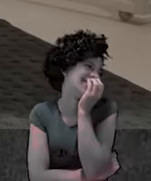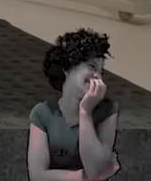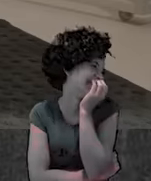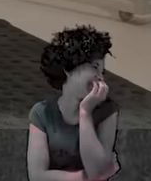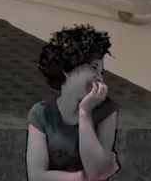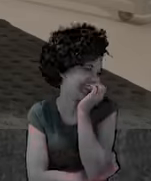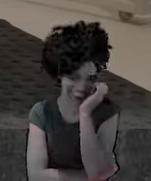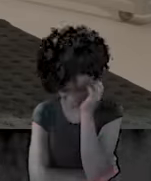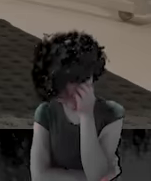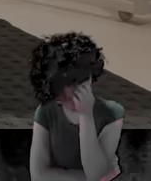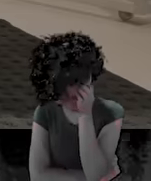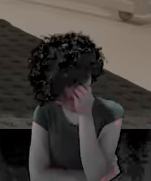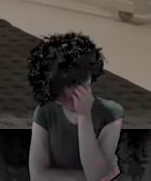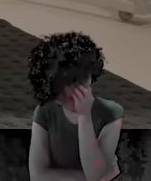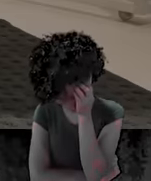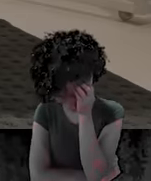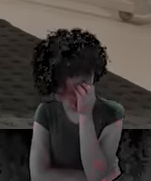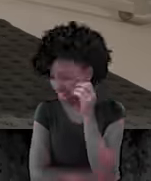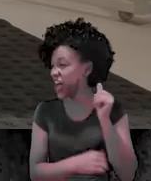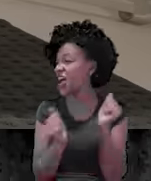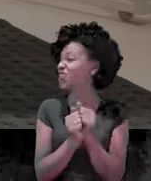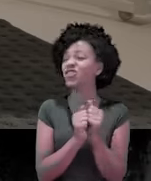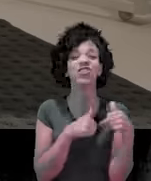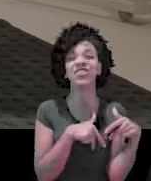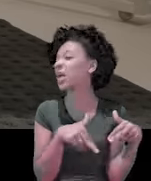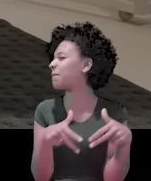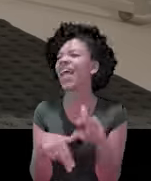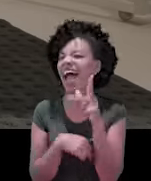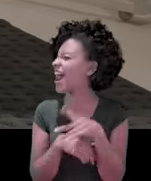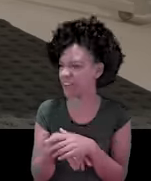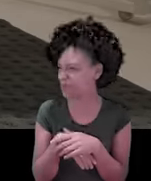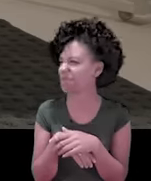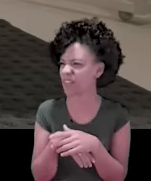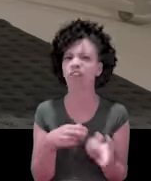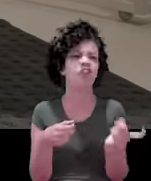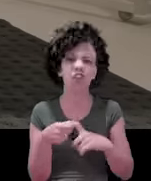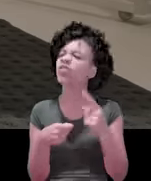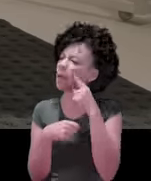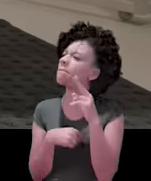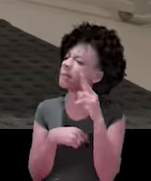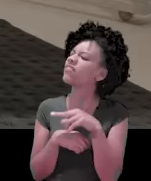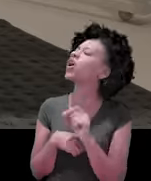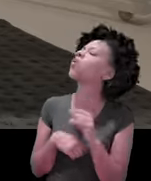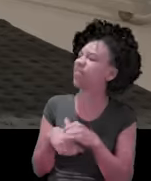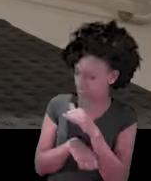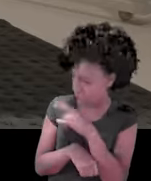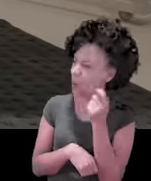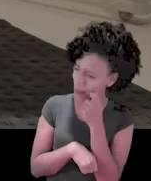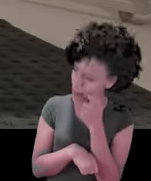nós não vamos caminhar comigo vamos comigo fazer feira vamos voltar lá para ver gol do